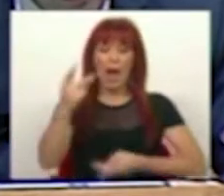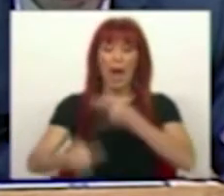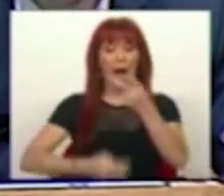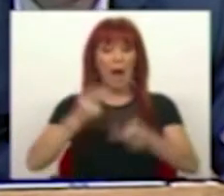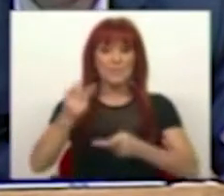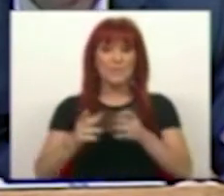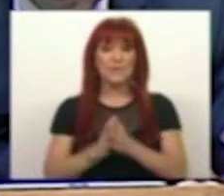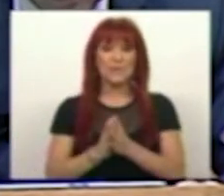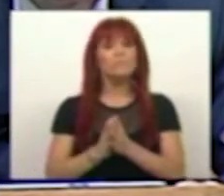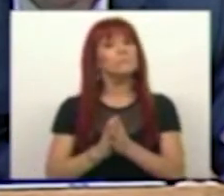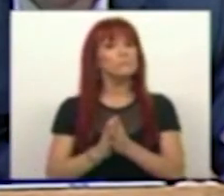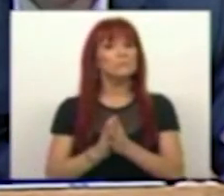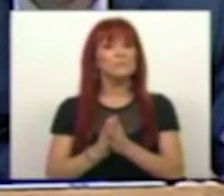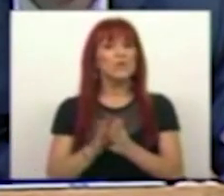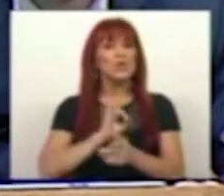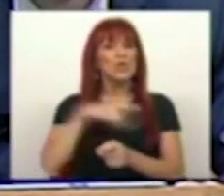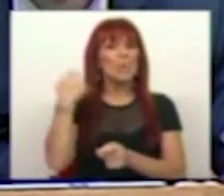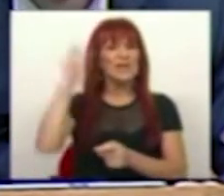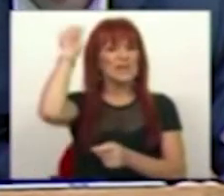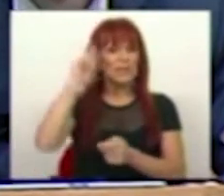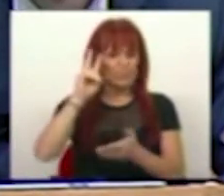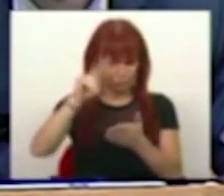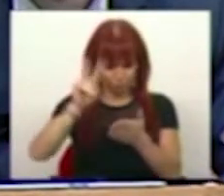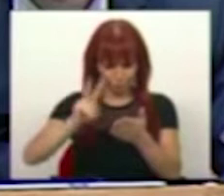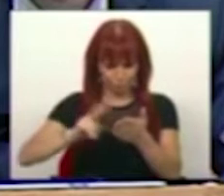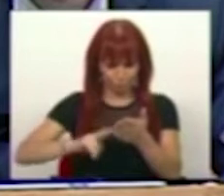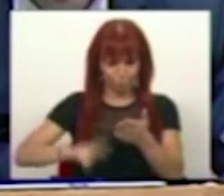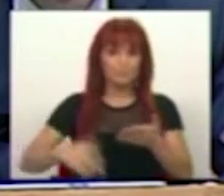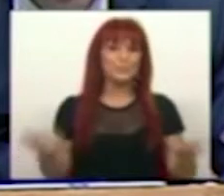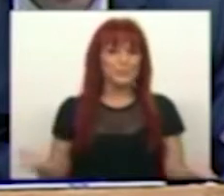A sua apreciação por parte do Sr. Presidente da República,